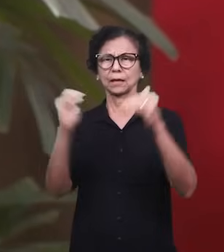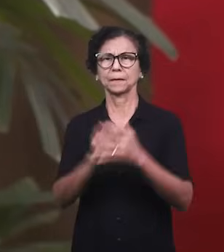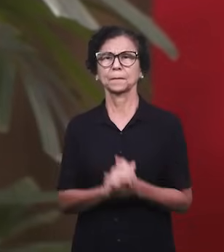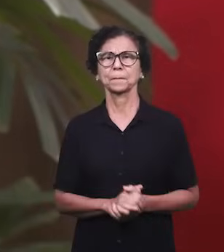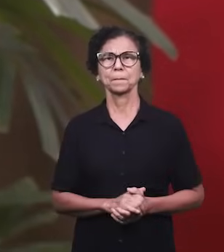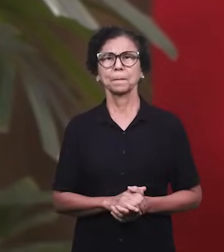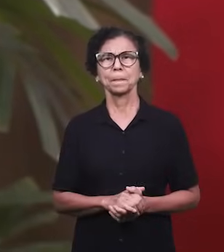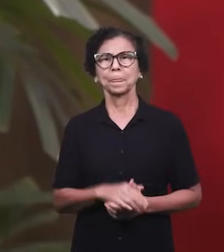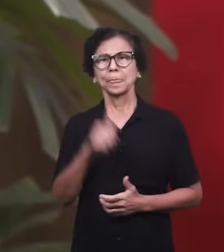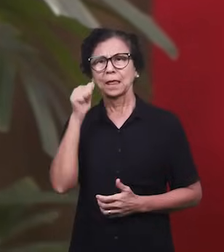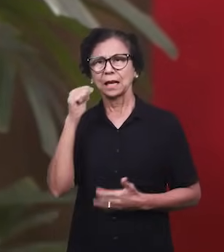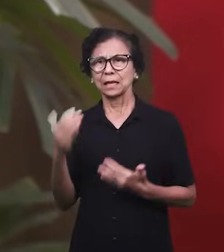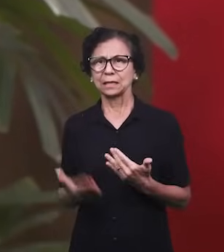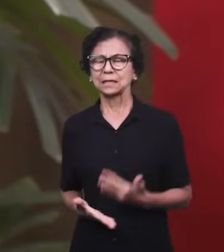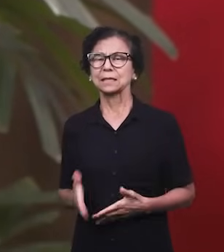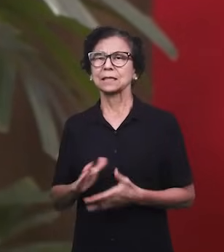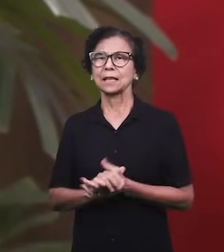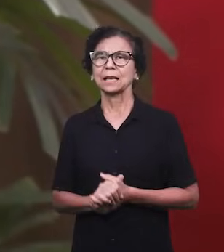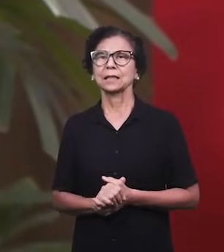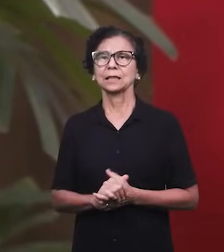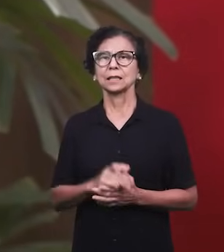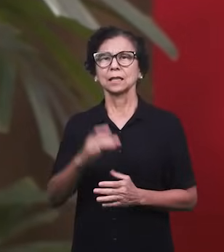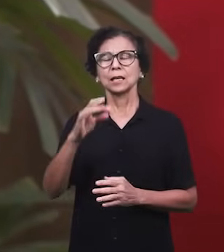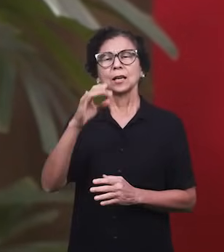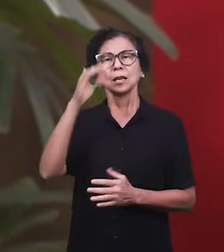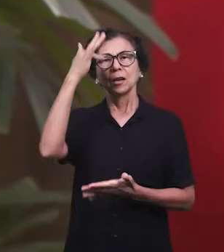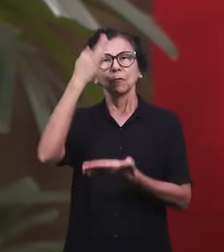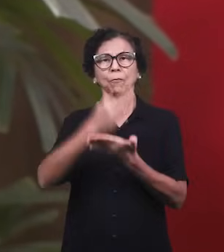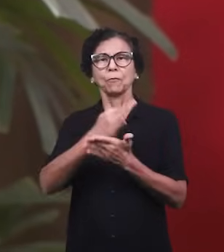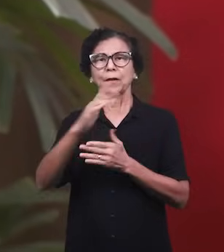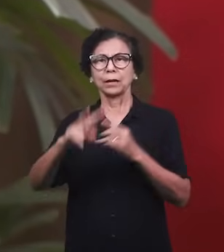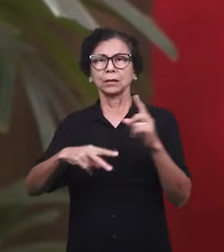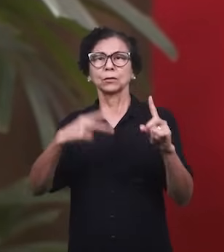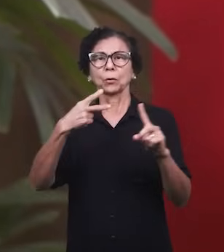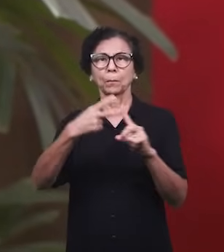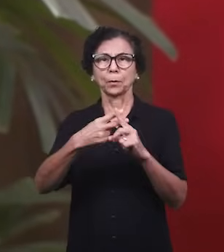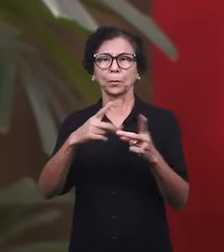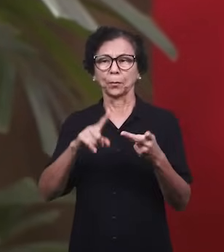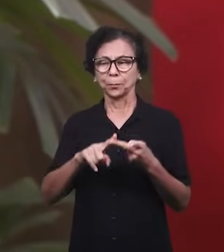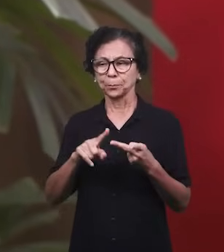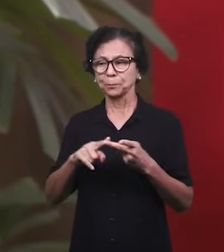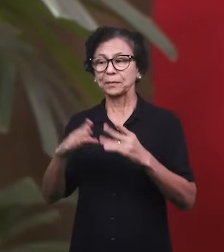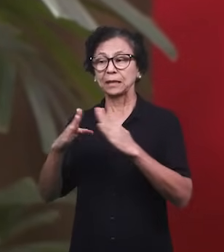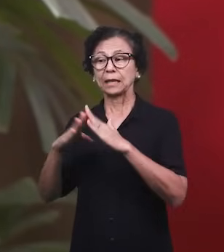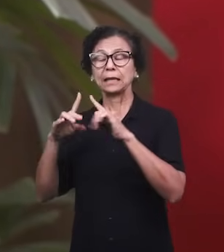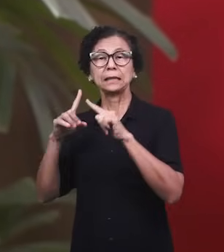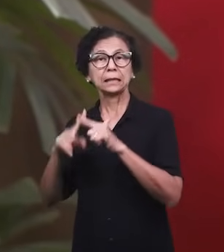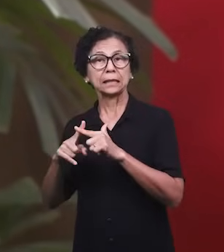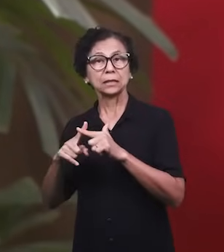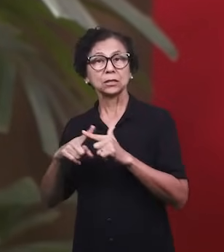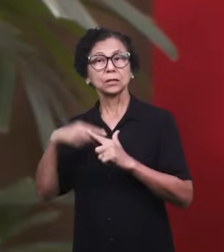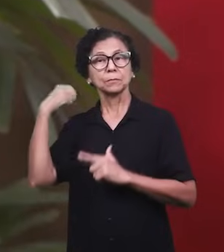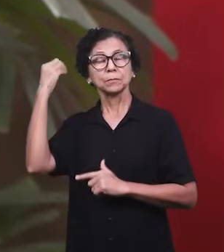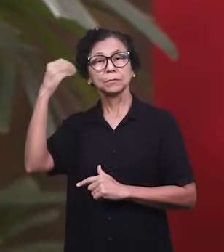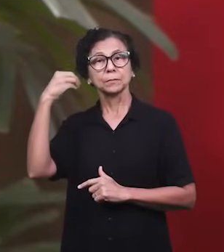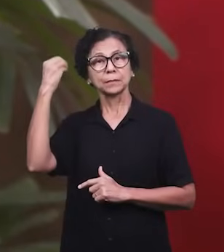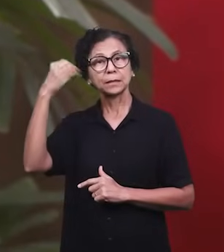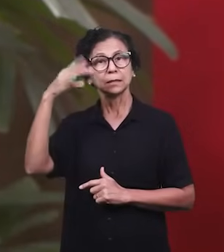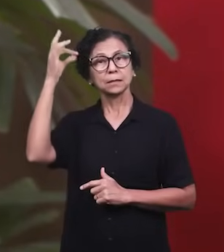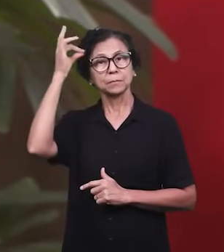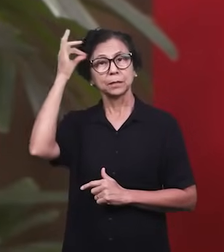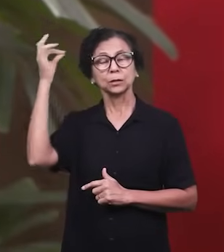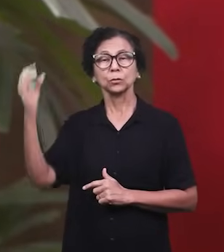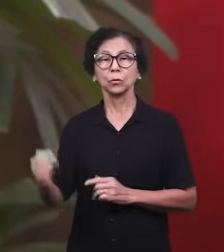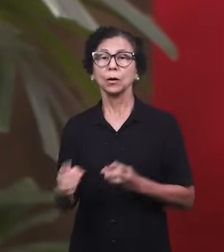irmã recebeu um fortalecimento da fé, a igreja certamente foi grandemente edificada e vidas ao